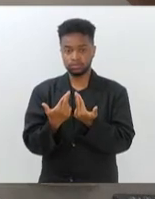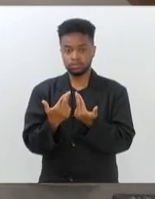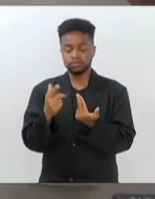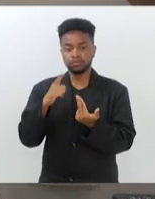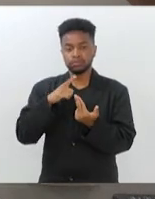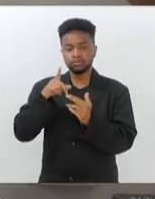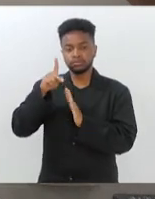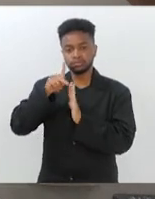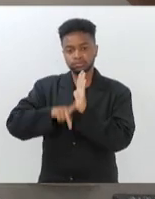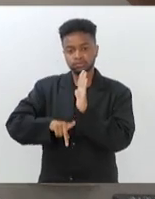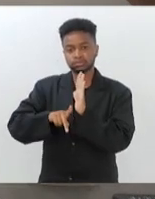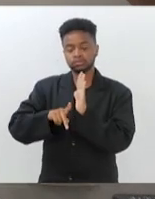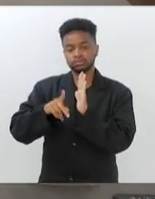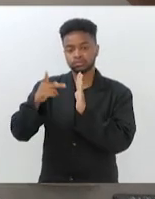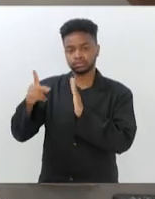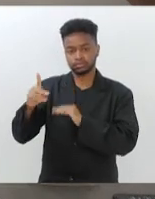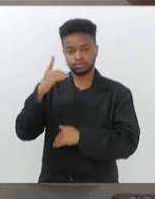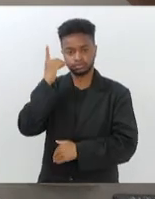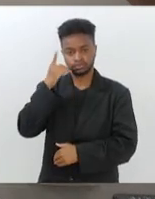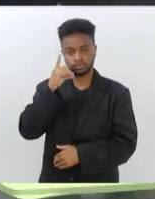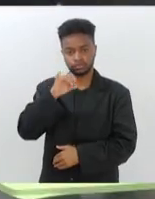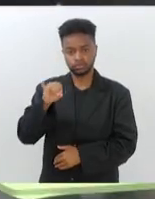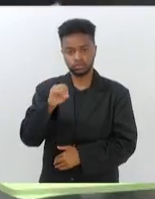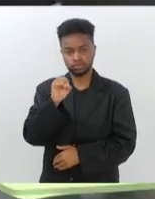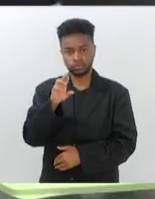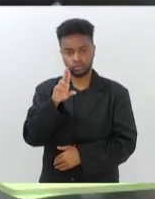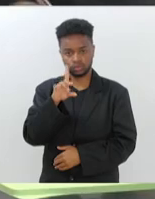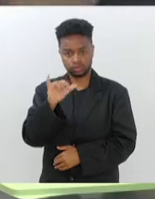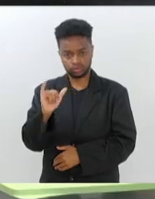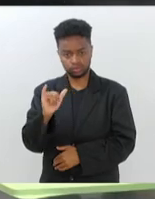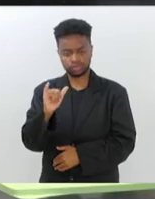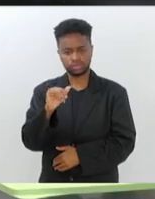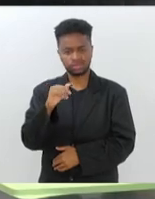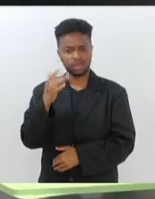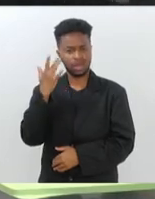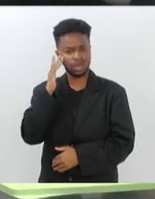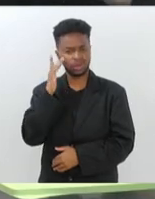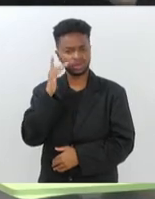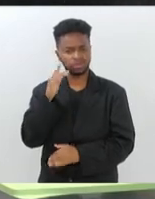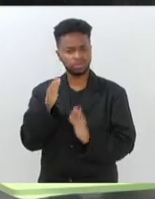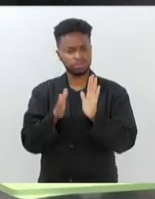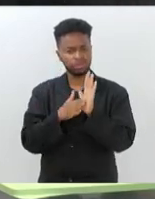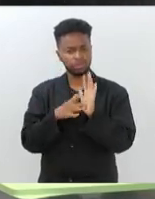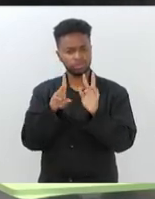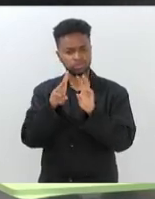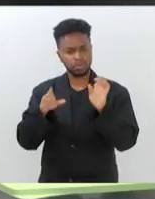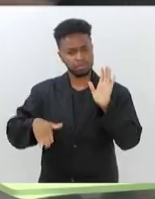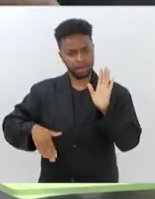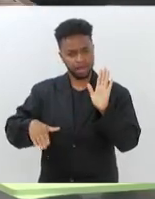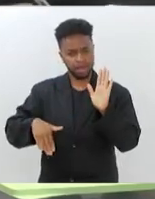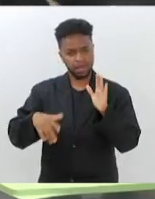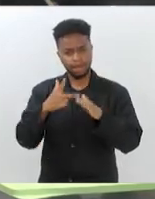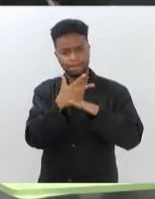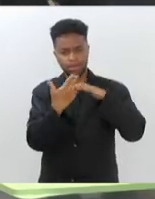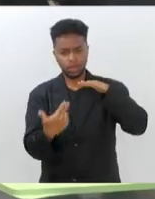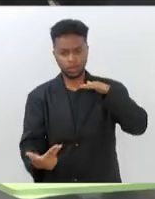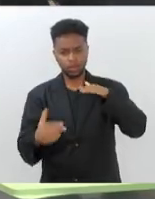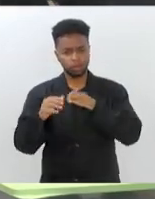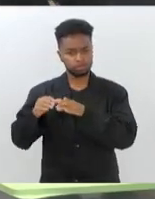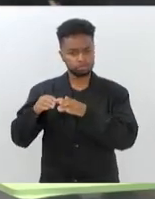projetos do deputado Jordi que foi proposto até sobre uma praia lá foi proposto um mergulho